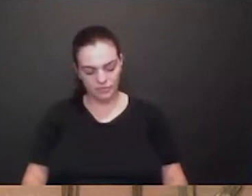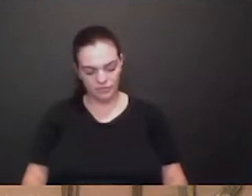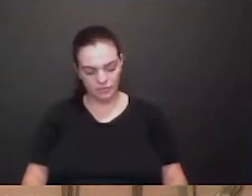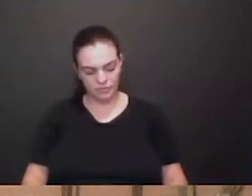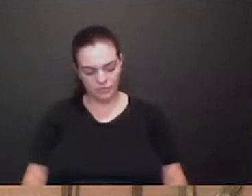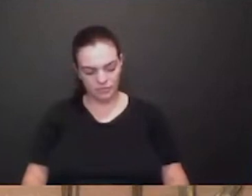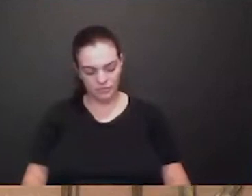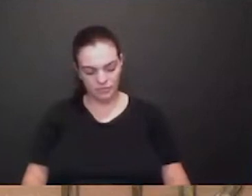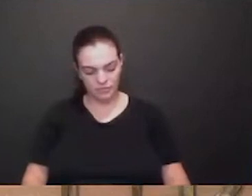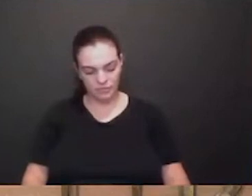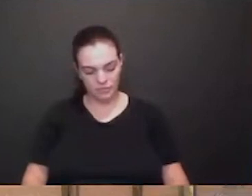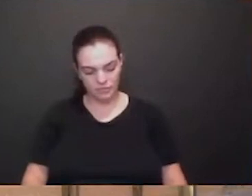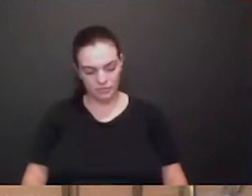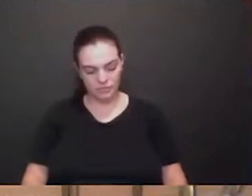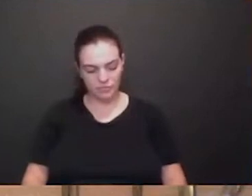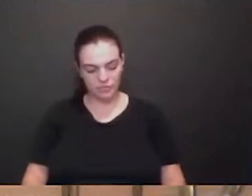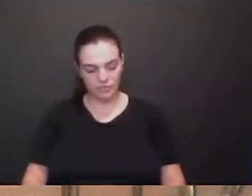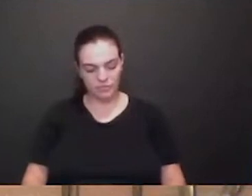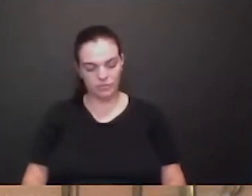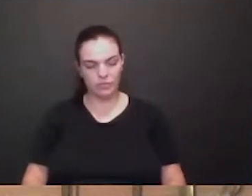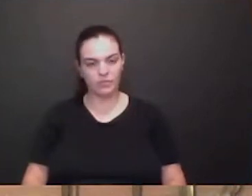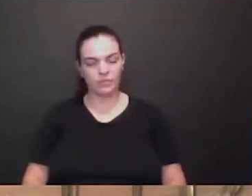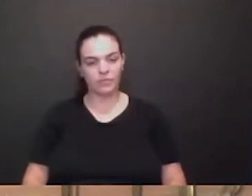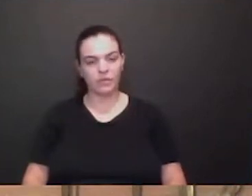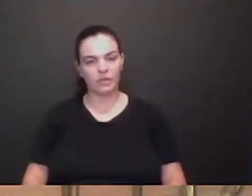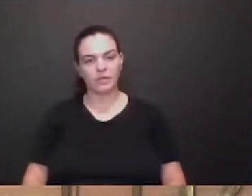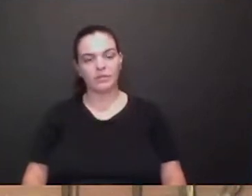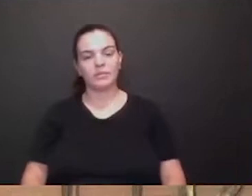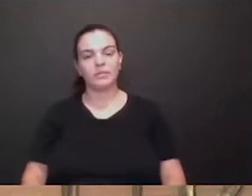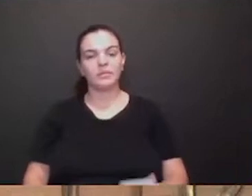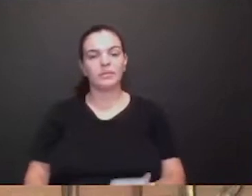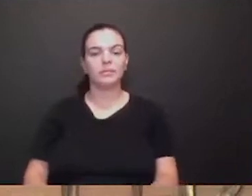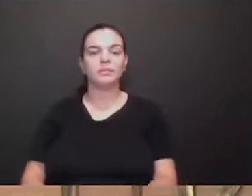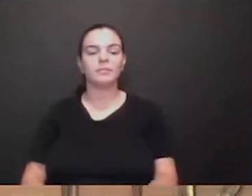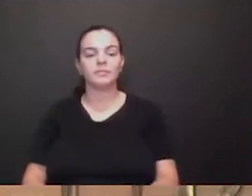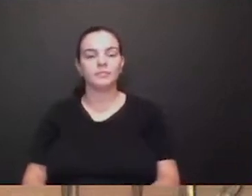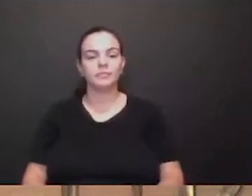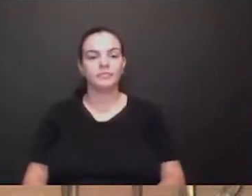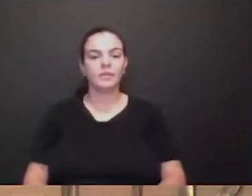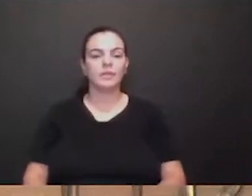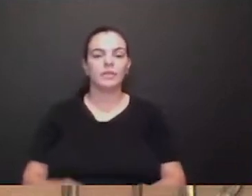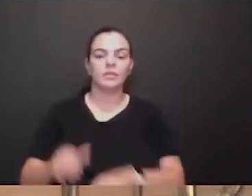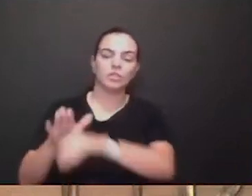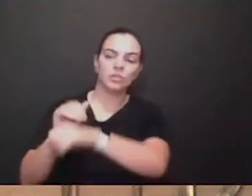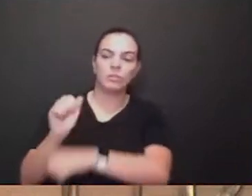Quero também convidar de imediato para essa audiência o senhor Alexandre